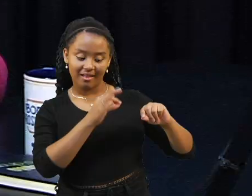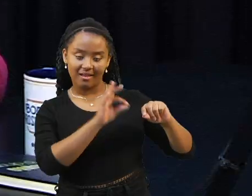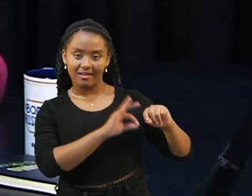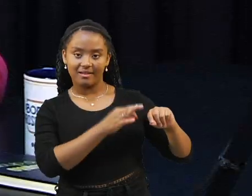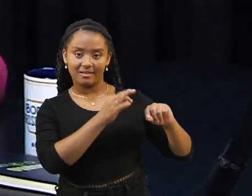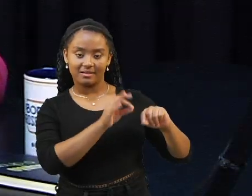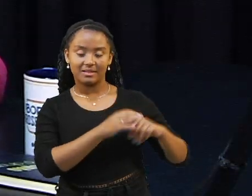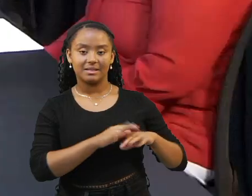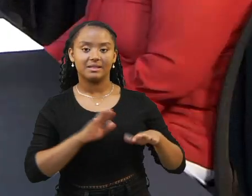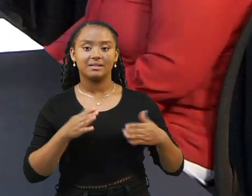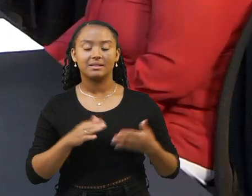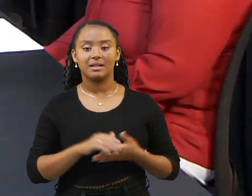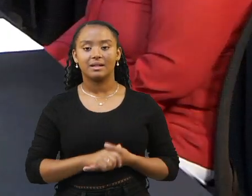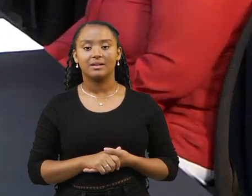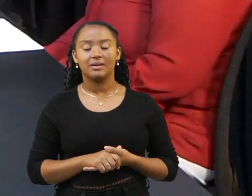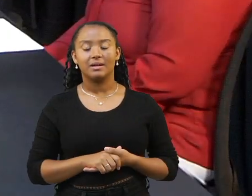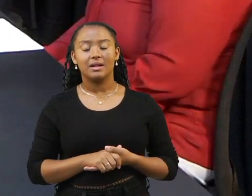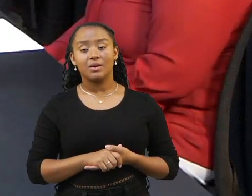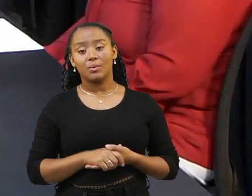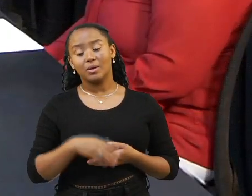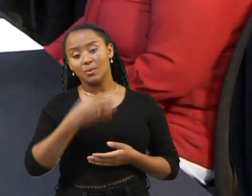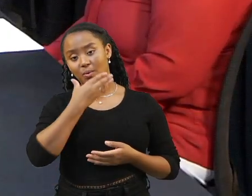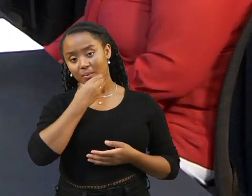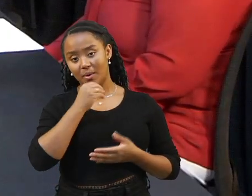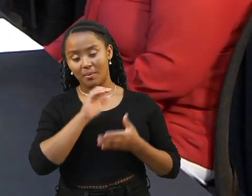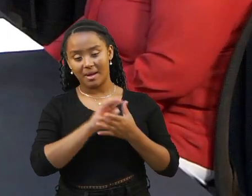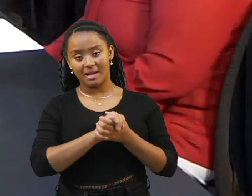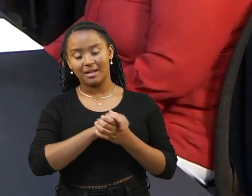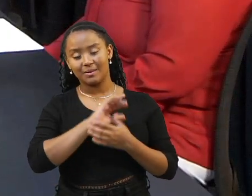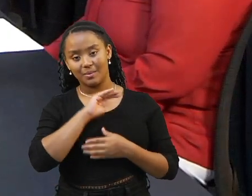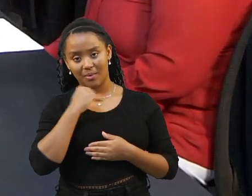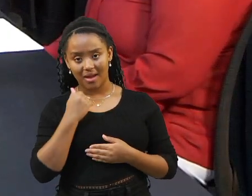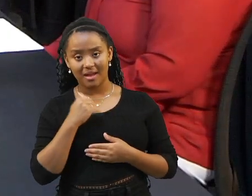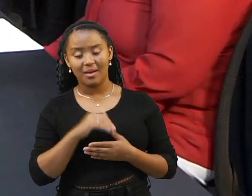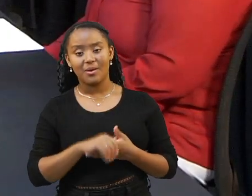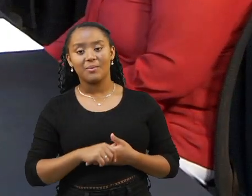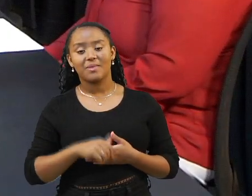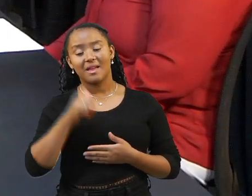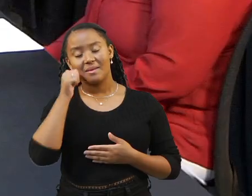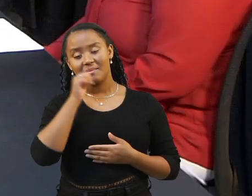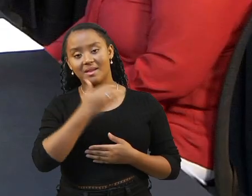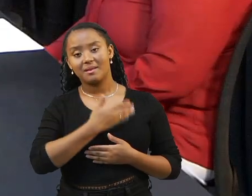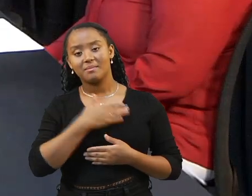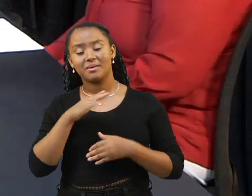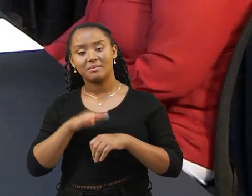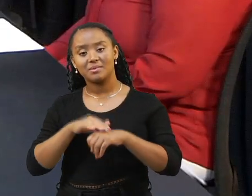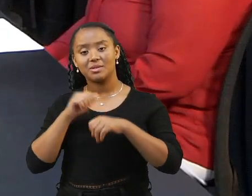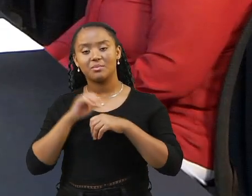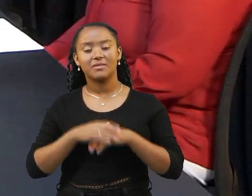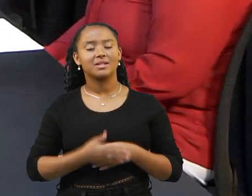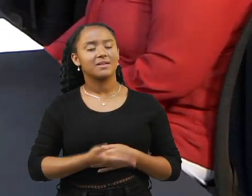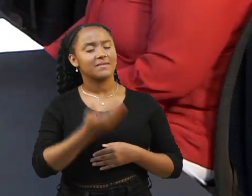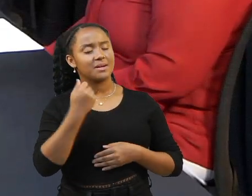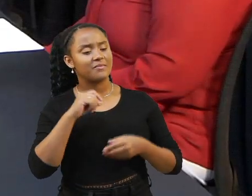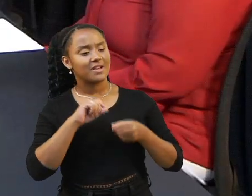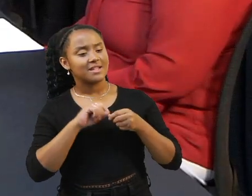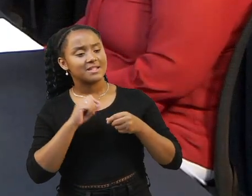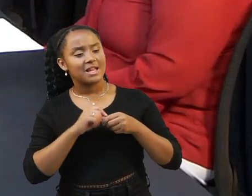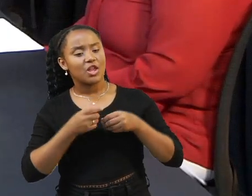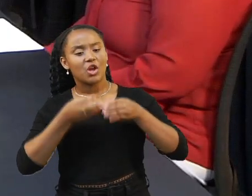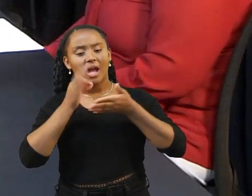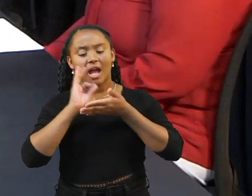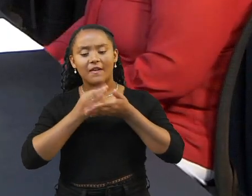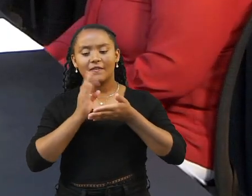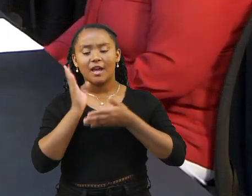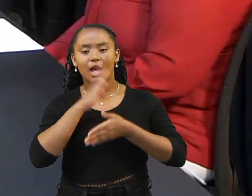de bordado. Foi assim que eu perdi meu marido, né? Então, vamos fazer, é uma turma legal, a gente toma